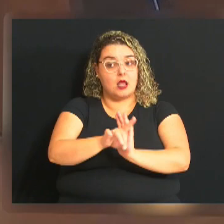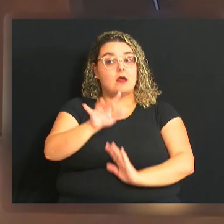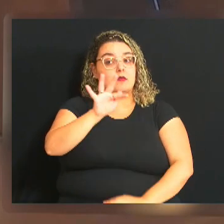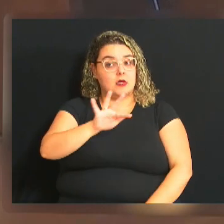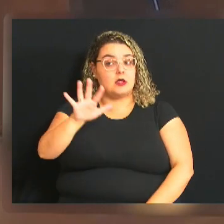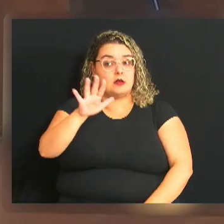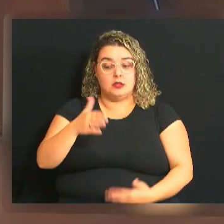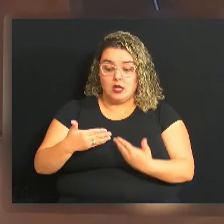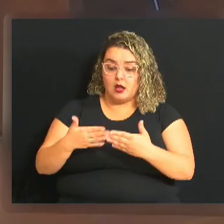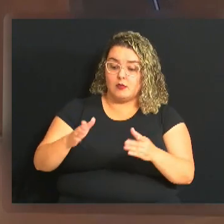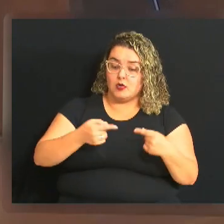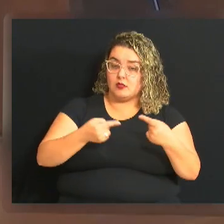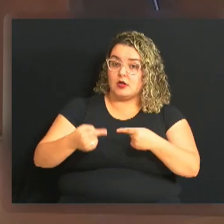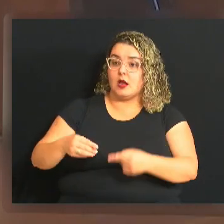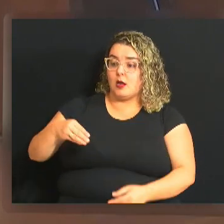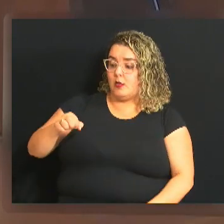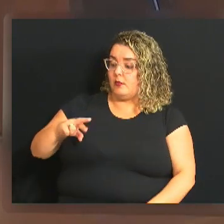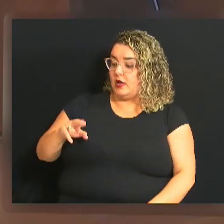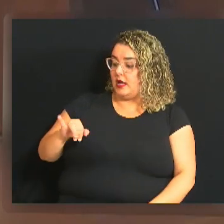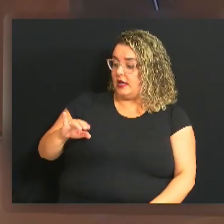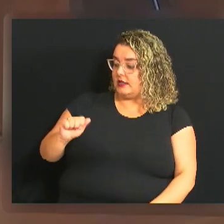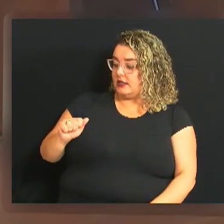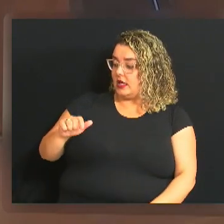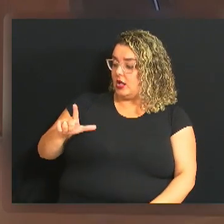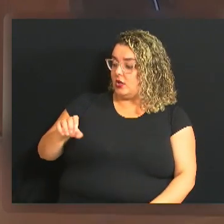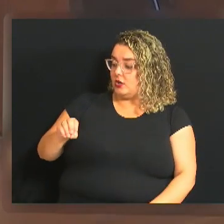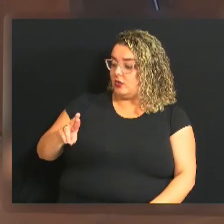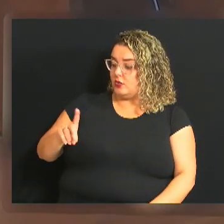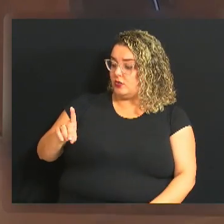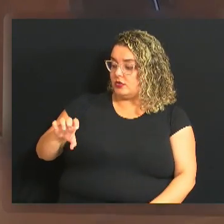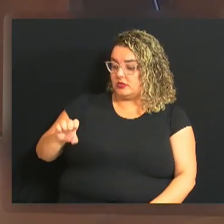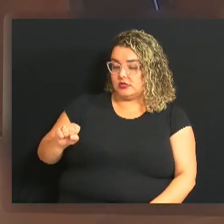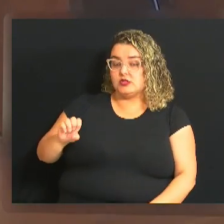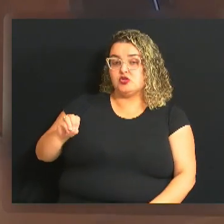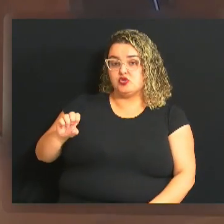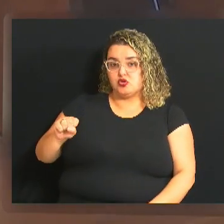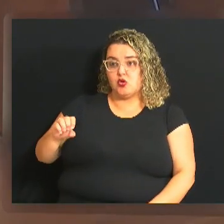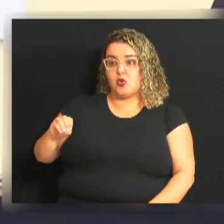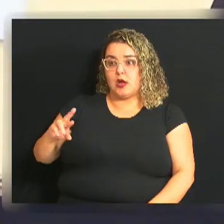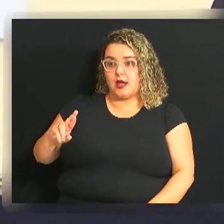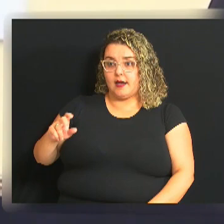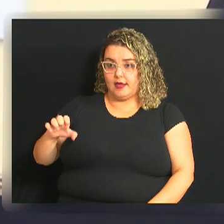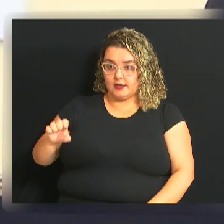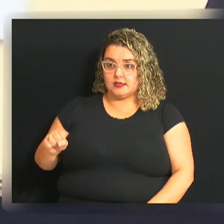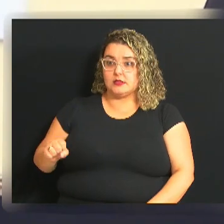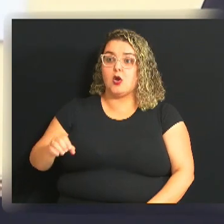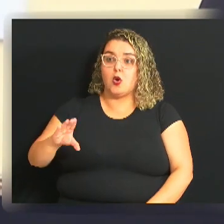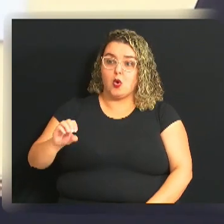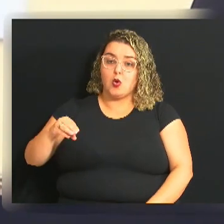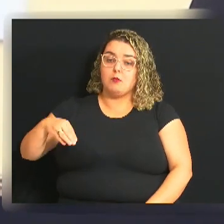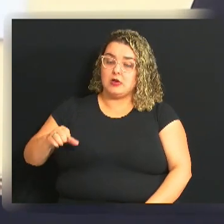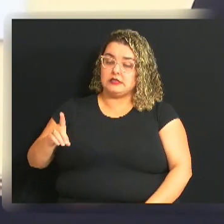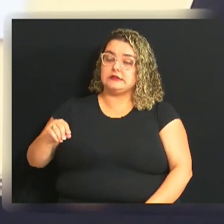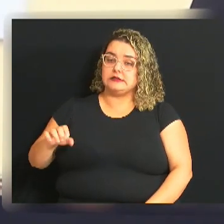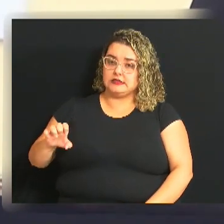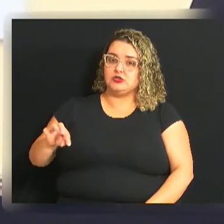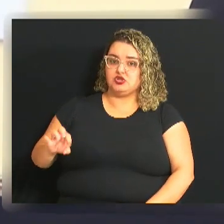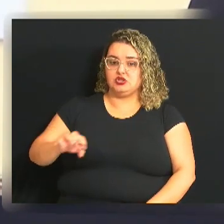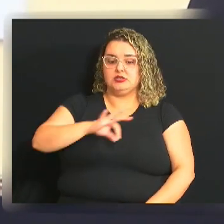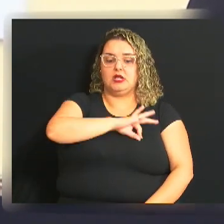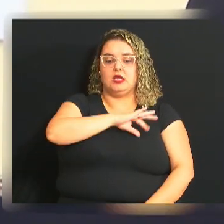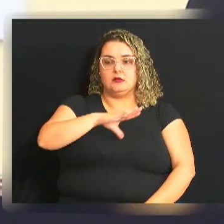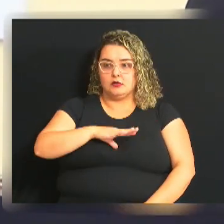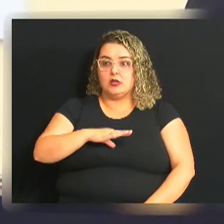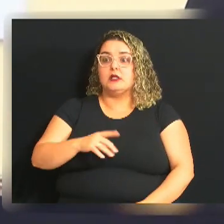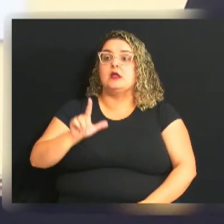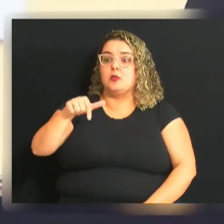abriu o debate foi Maria Lourdes Soares, comandante da Guarda Municipal de Campinas, seguida de Vandecleia Moro,